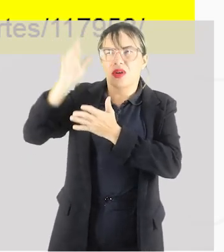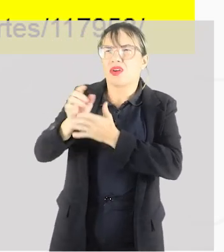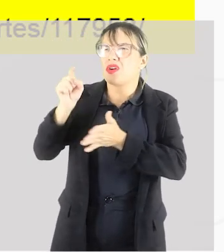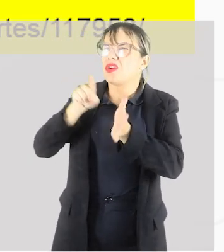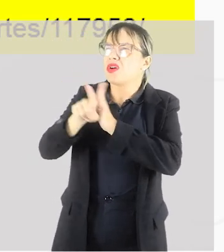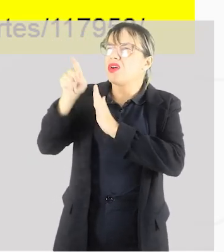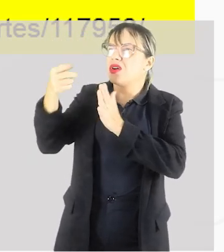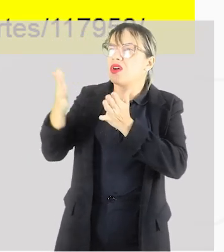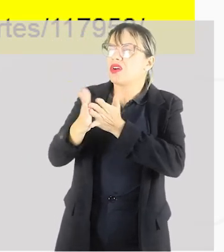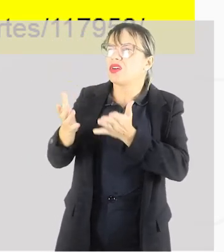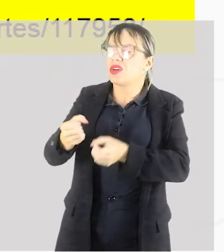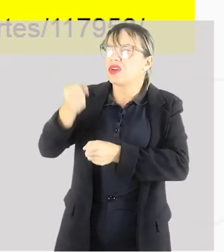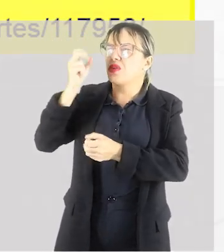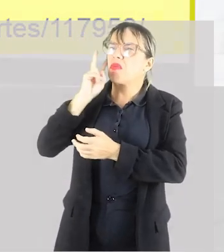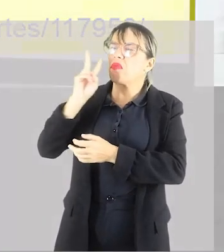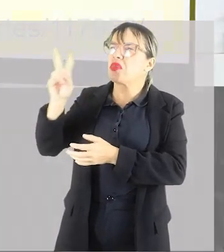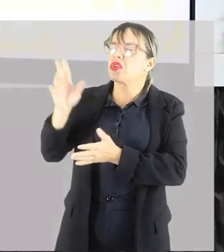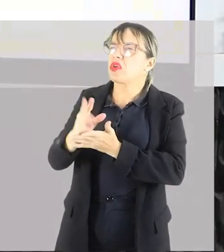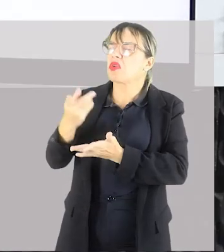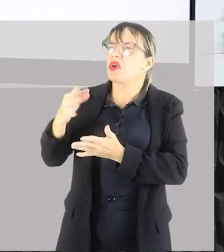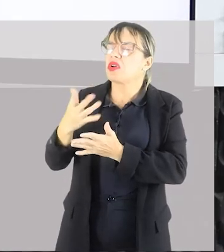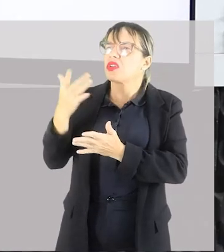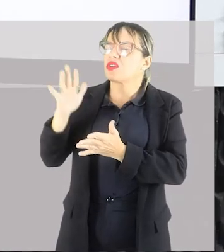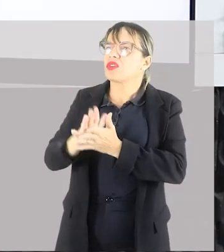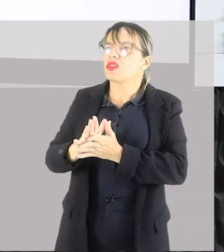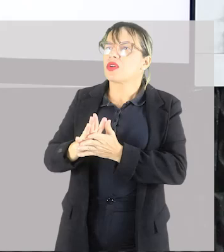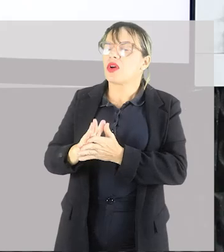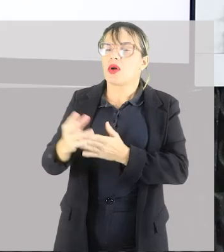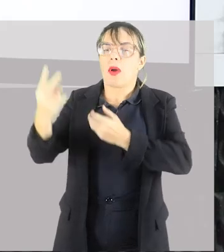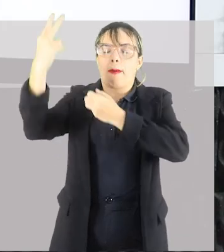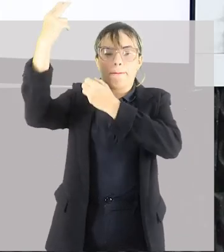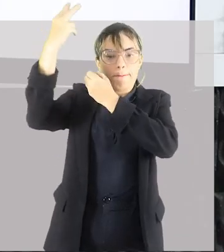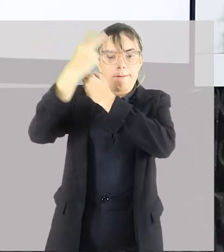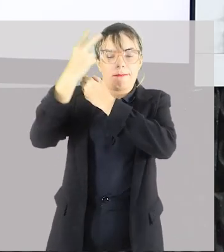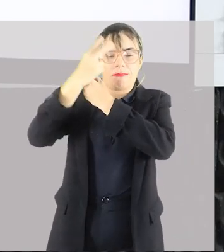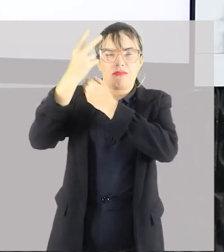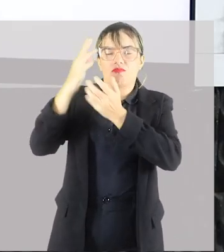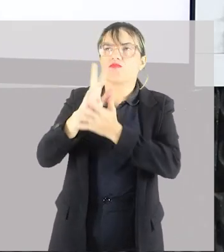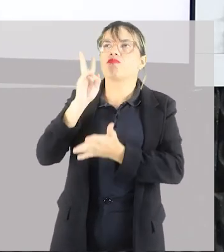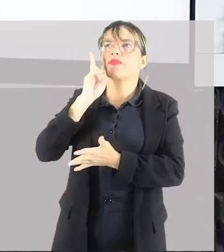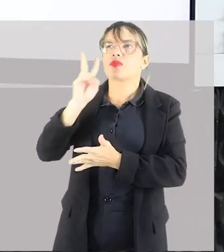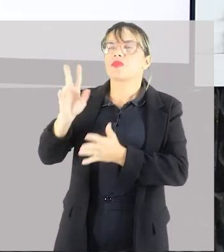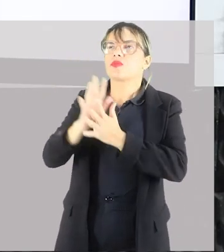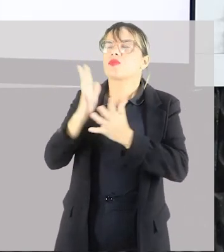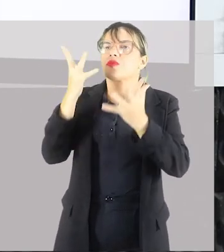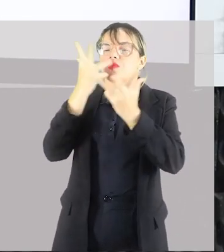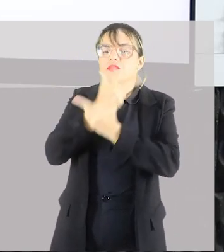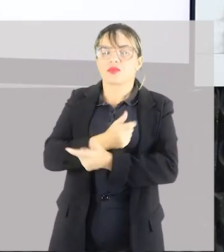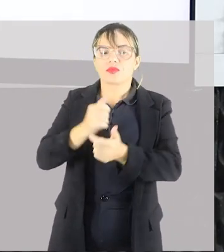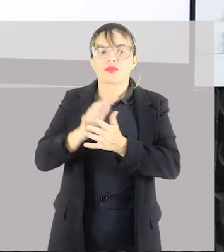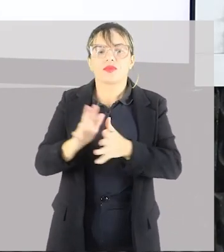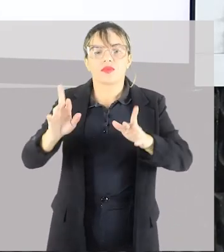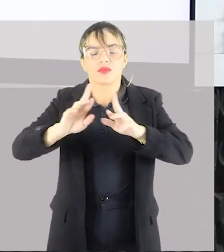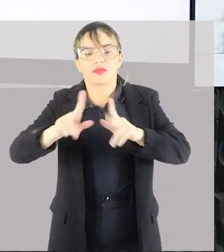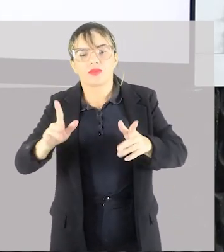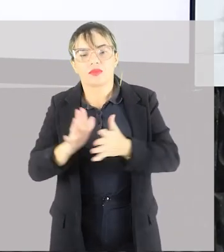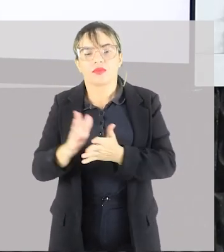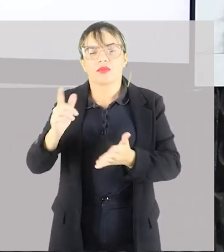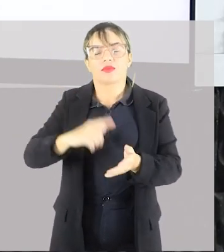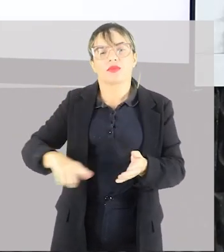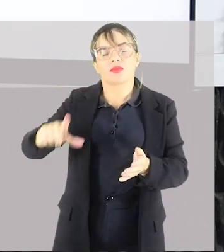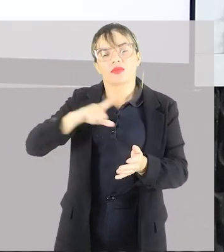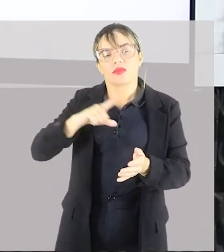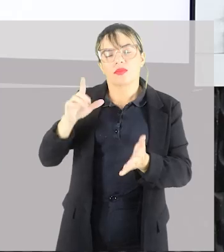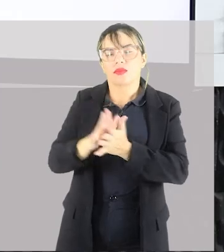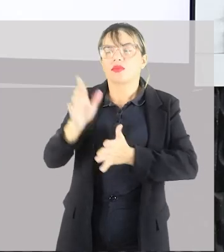talvez você só veja isso. E se eu estiver vendo proteção? E se eu estiver vendo alguma coisa que eu acho bonito? Se forem diferentes? E se elas estiverem ali